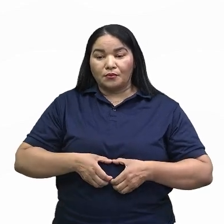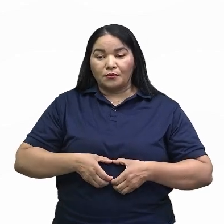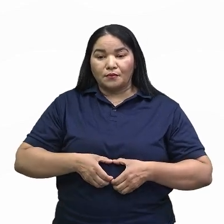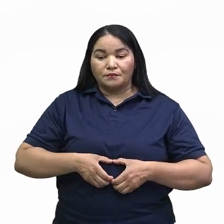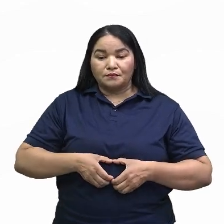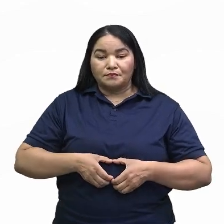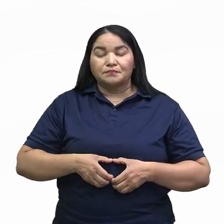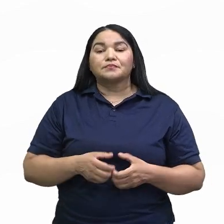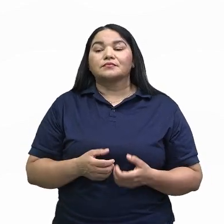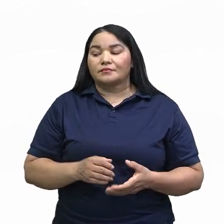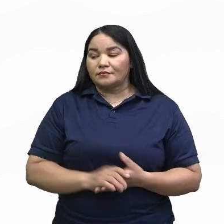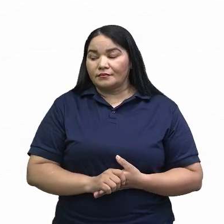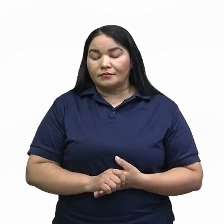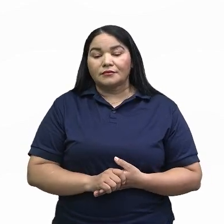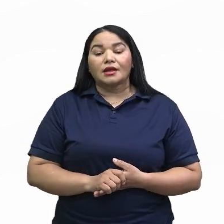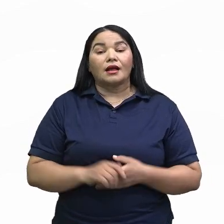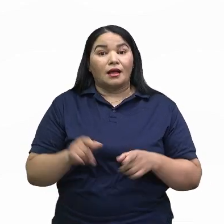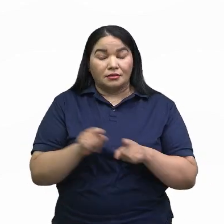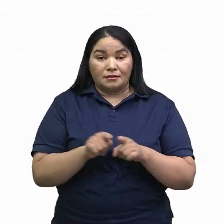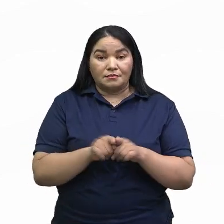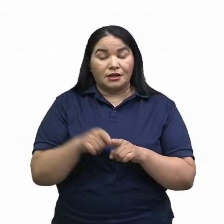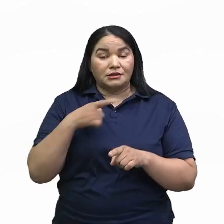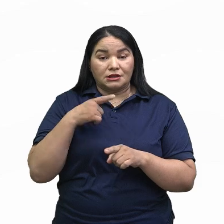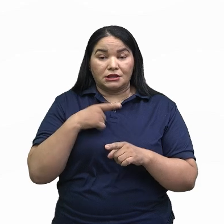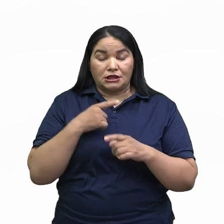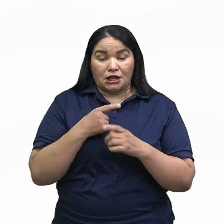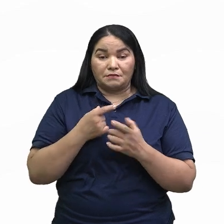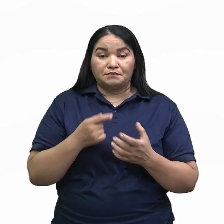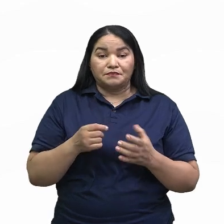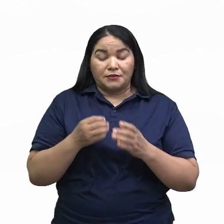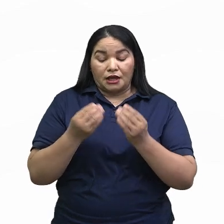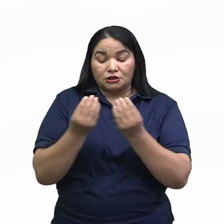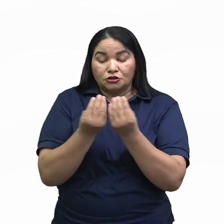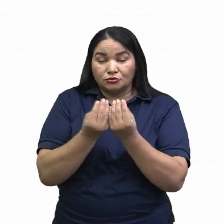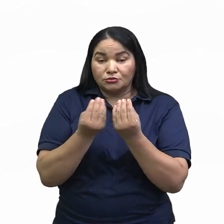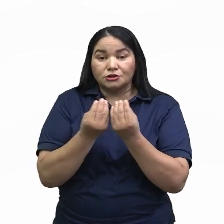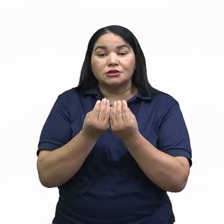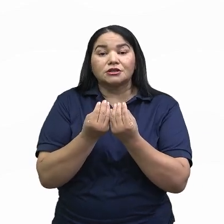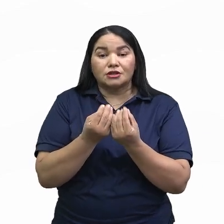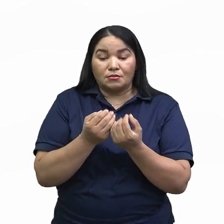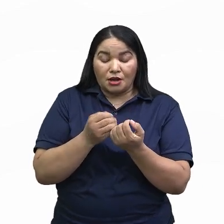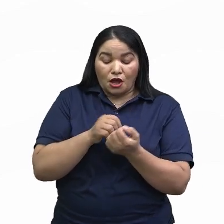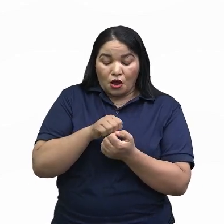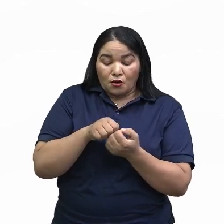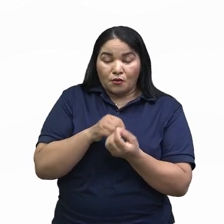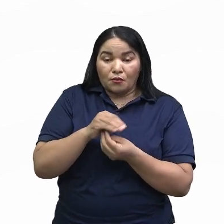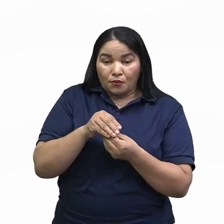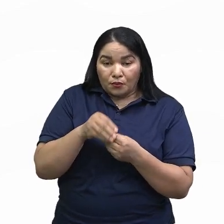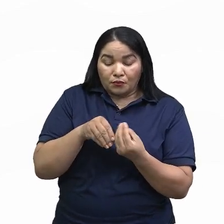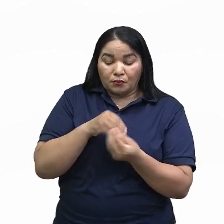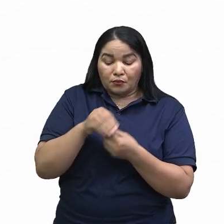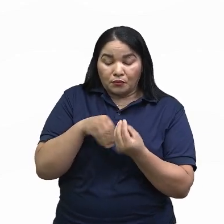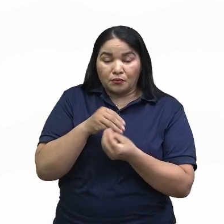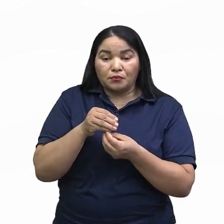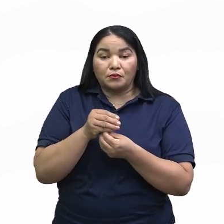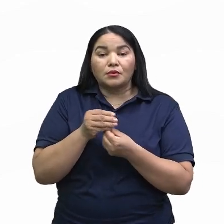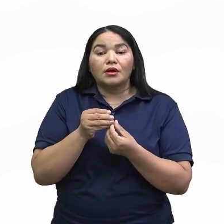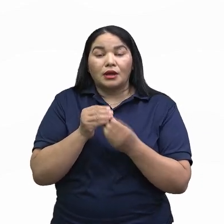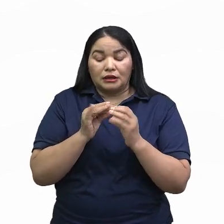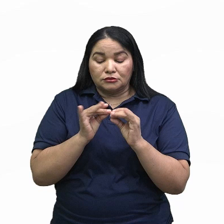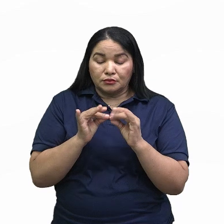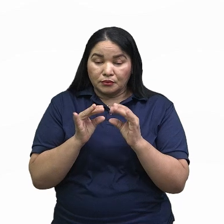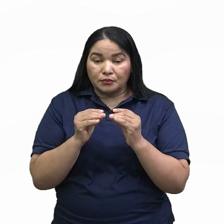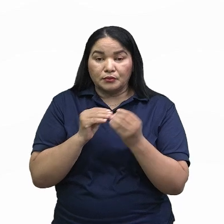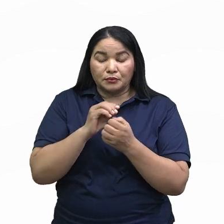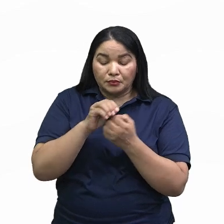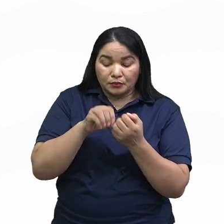ali de substâncias, né, que vão também degradar esse alimento para que ele possa ser diminuído, né, em